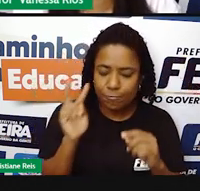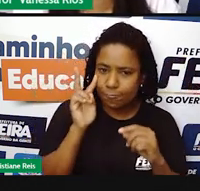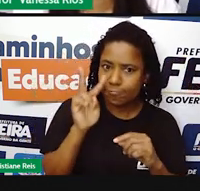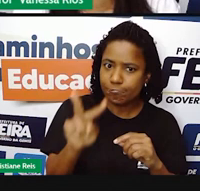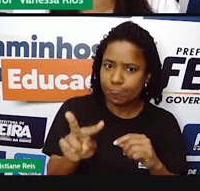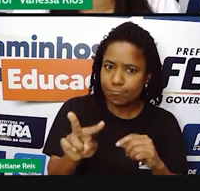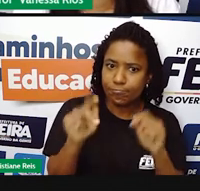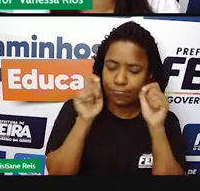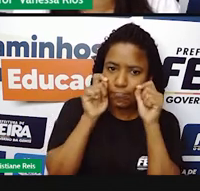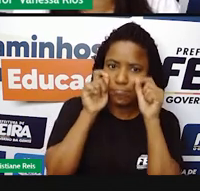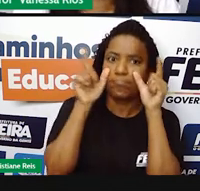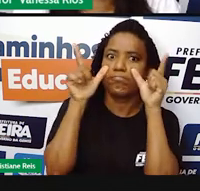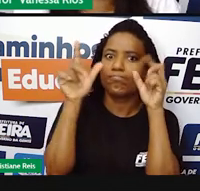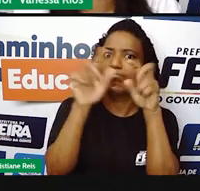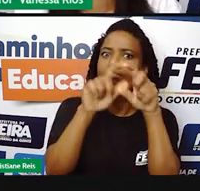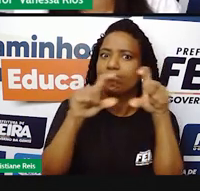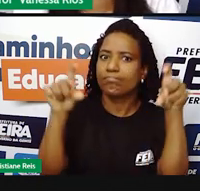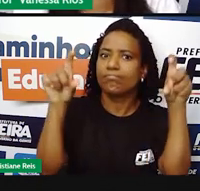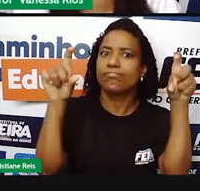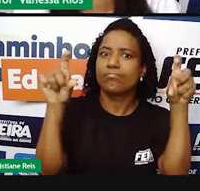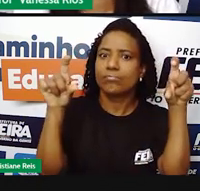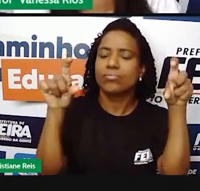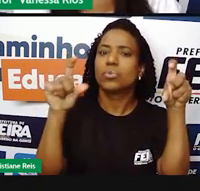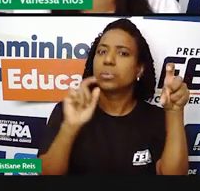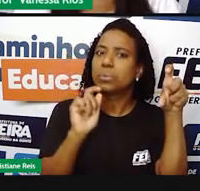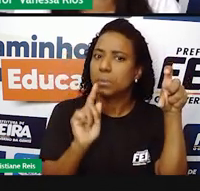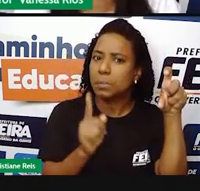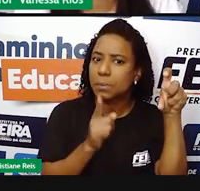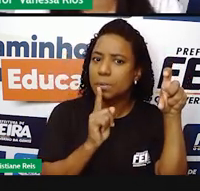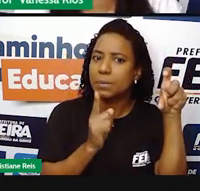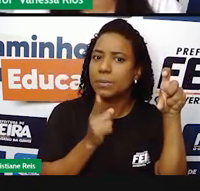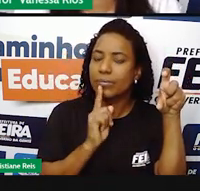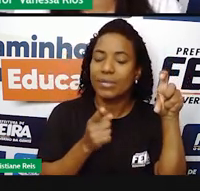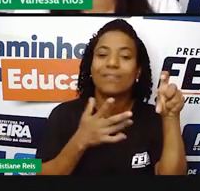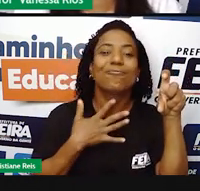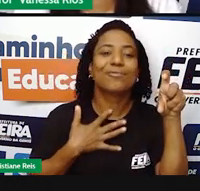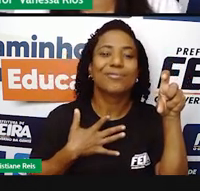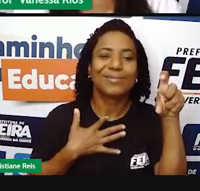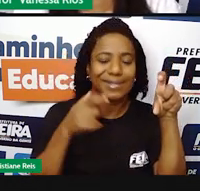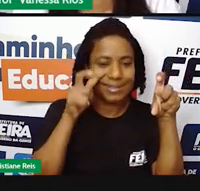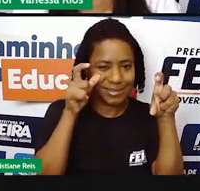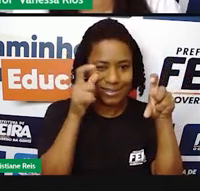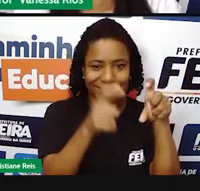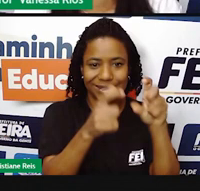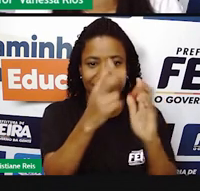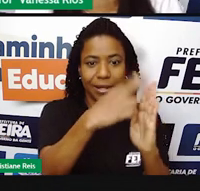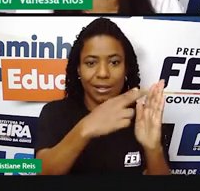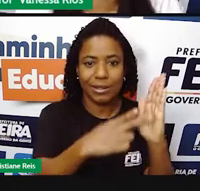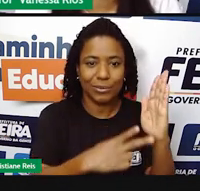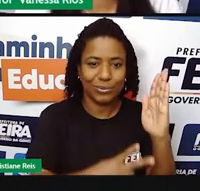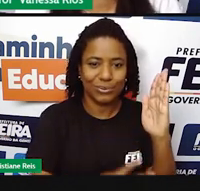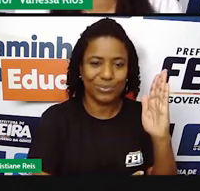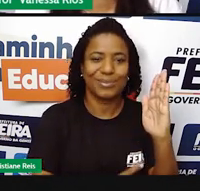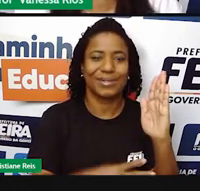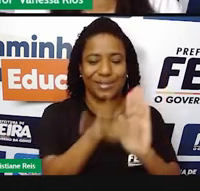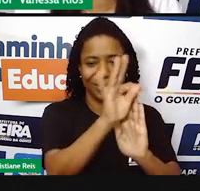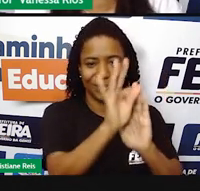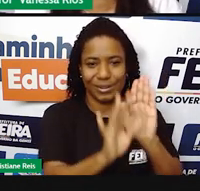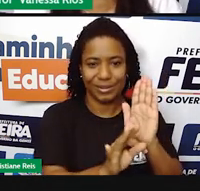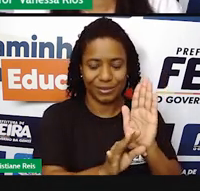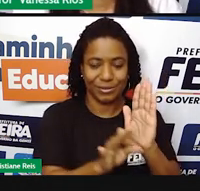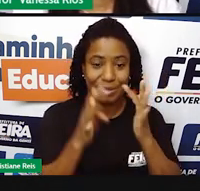leitor, é despertar a vontade, né, de fazer a leitura daquele tipo de texto, de observar